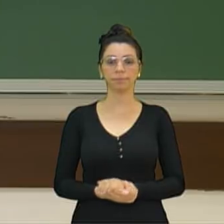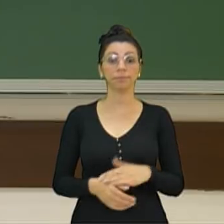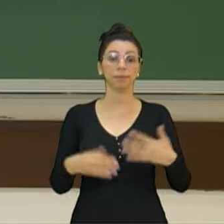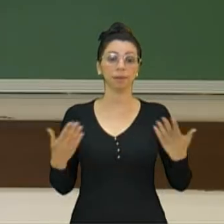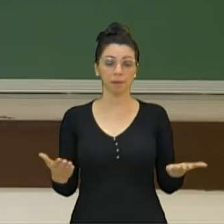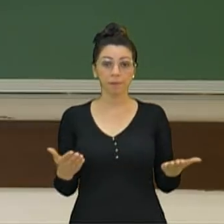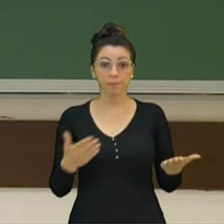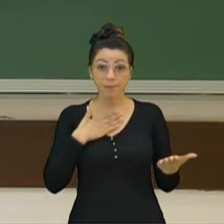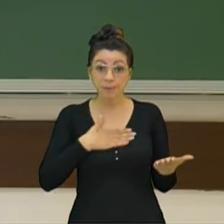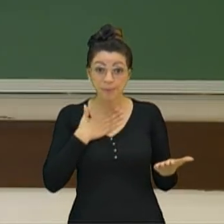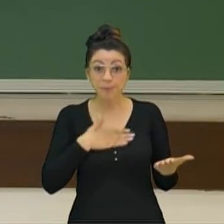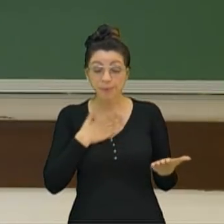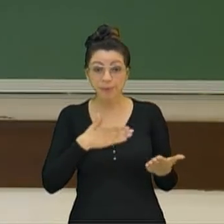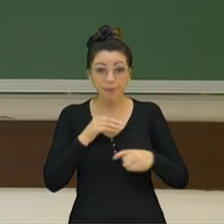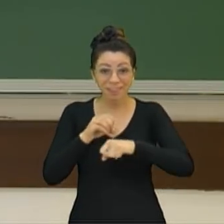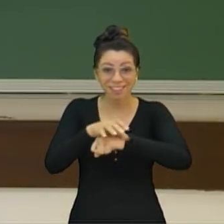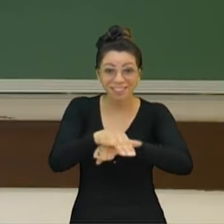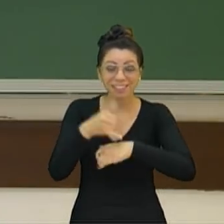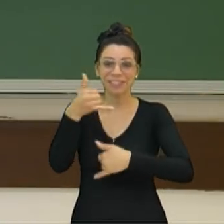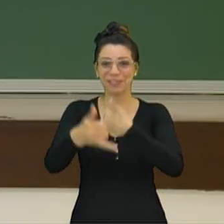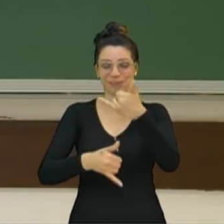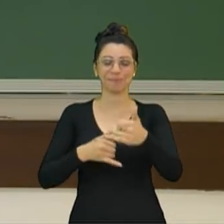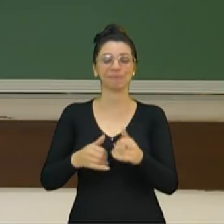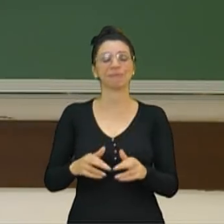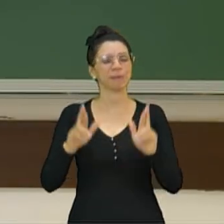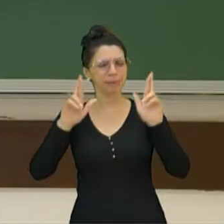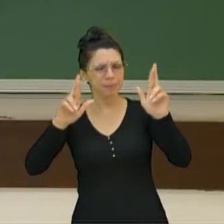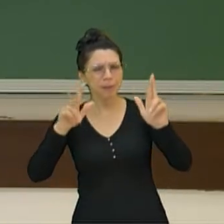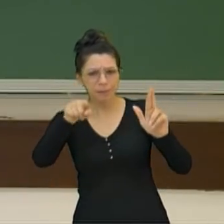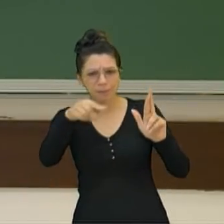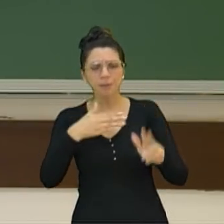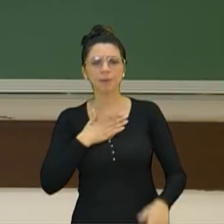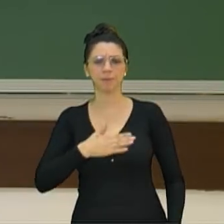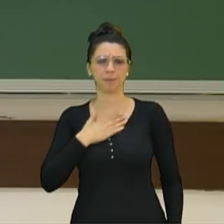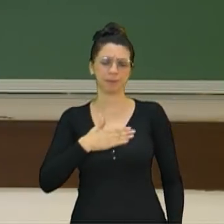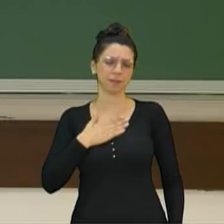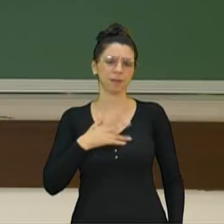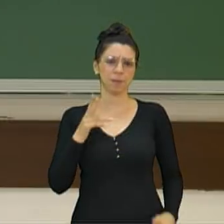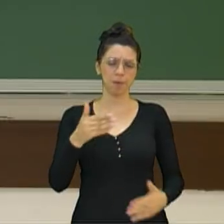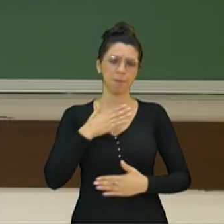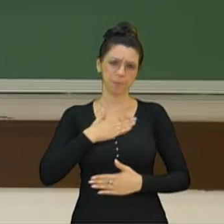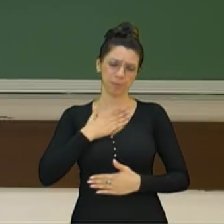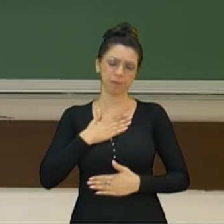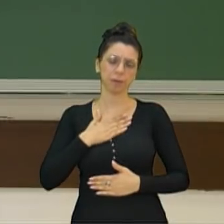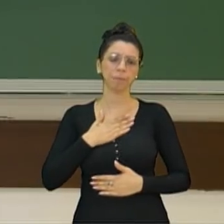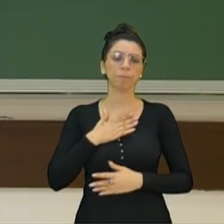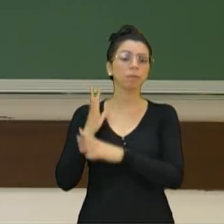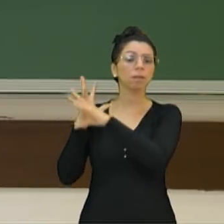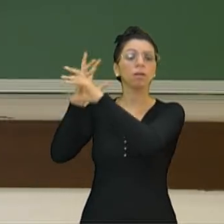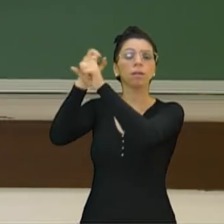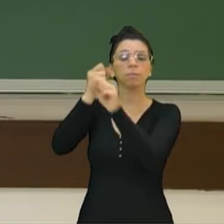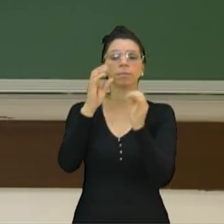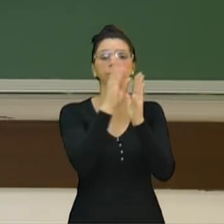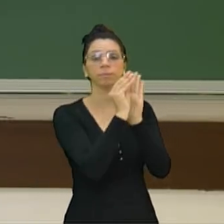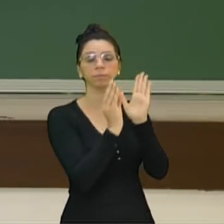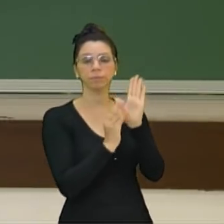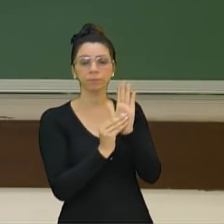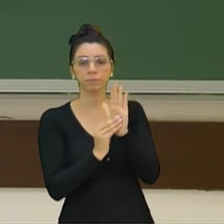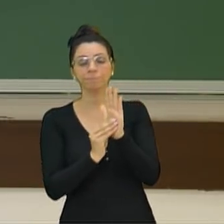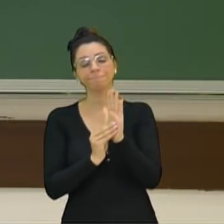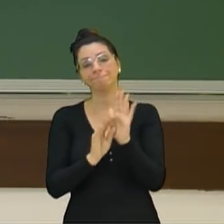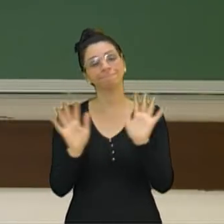Então, você gostou da sugestão desse joguinho? Espero que você tenha gostado quanto eu gostei. Relembrado os conteúdos e eu me